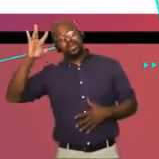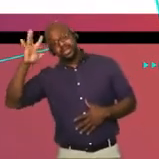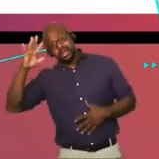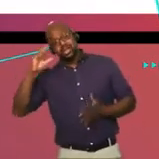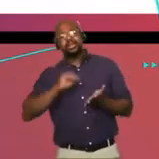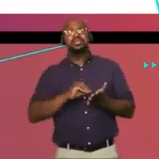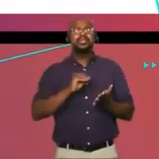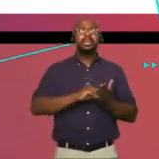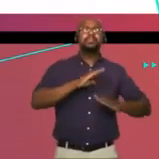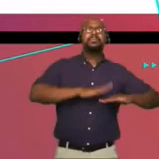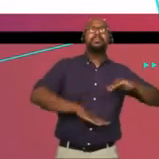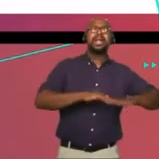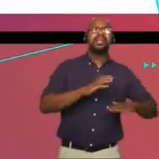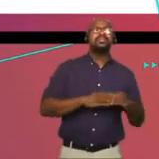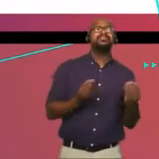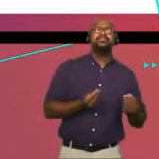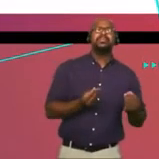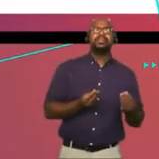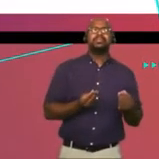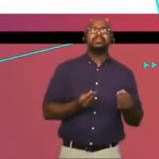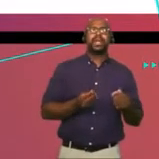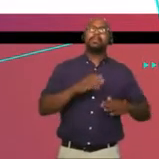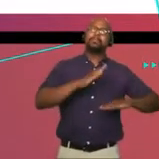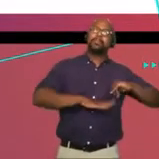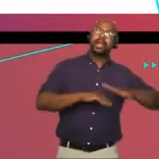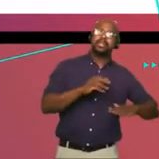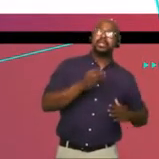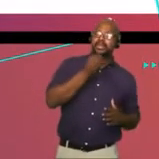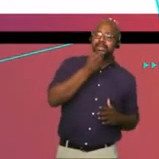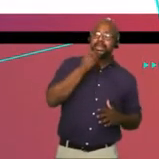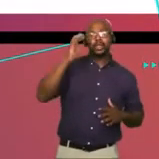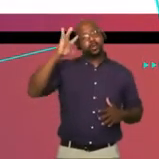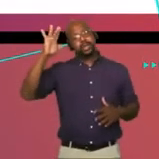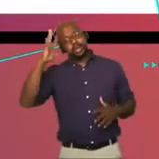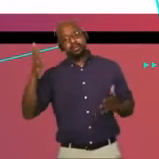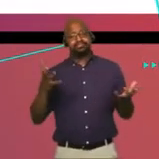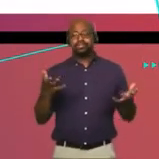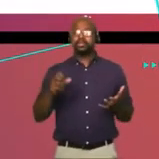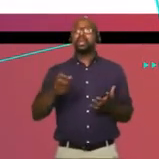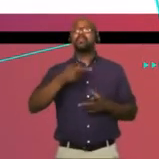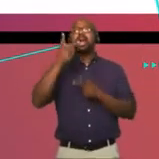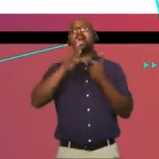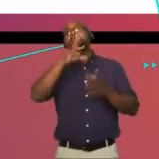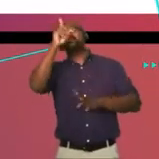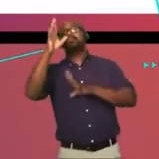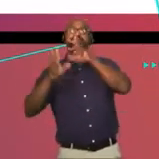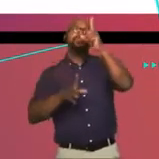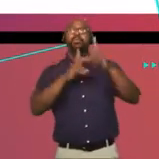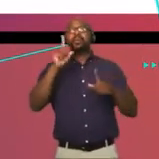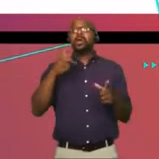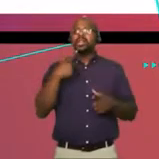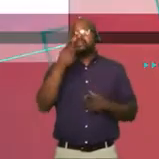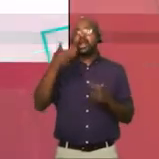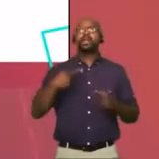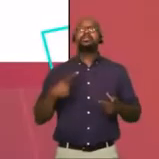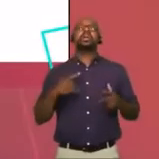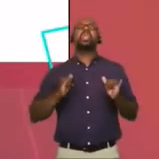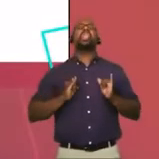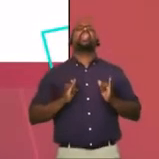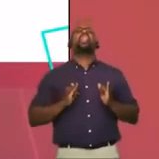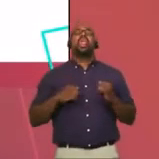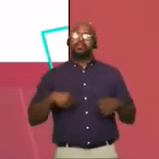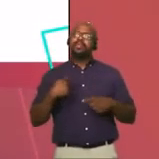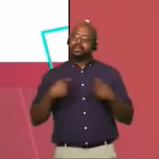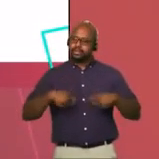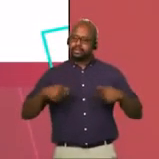demagogia prática sem teoria loteria eu já tava falando aqui para você ser uma pessoa totalmente sedentária Isso não funciona então